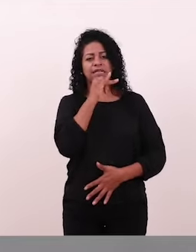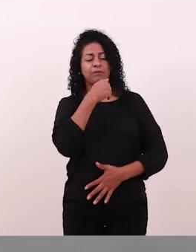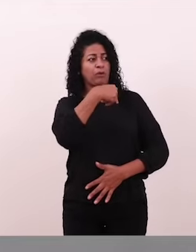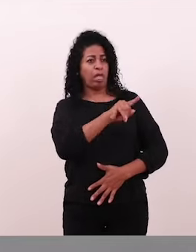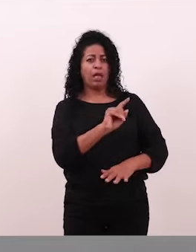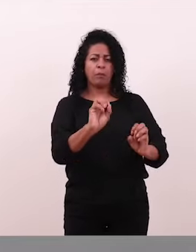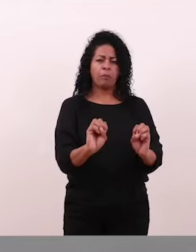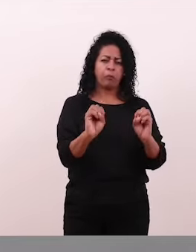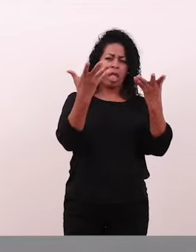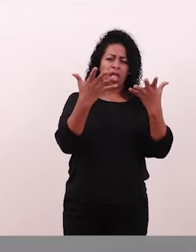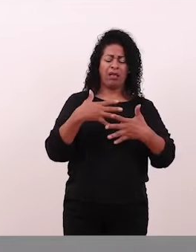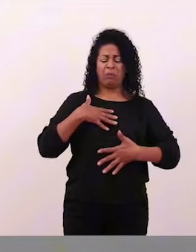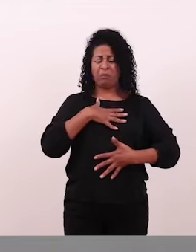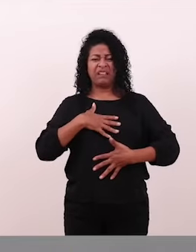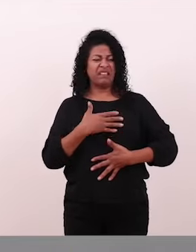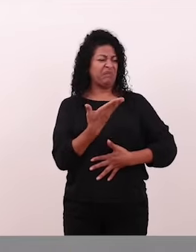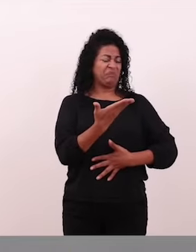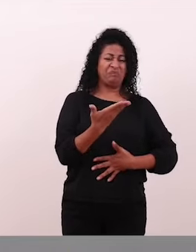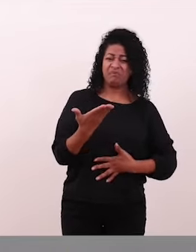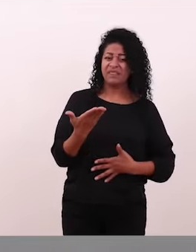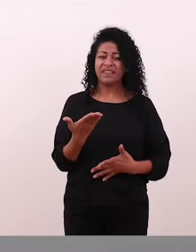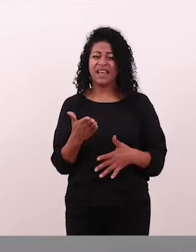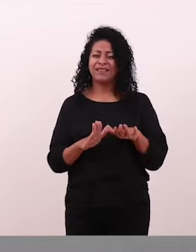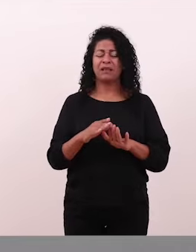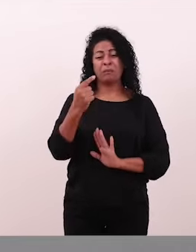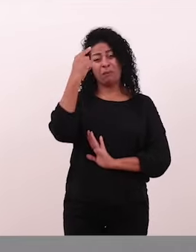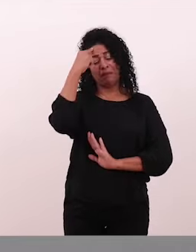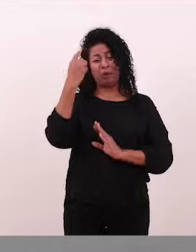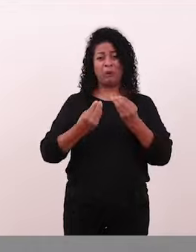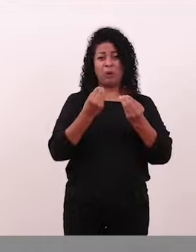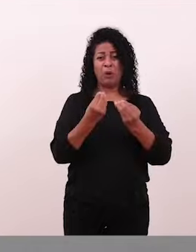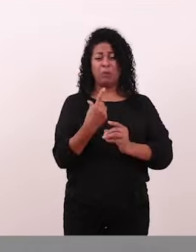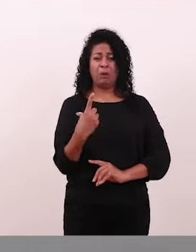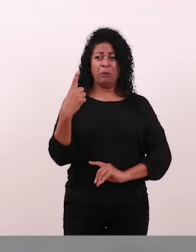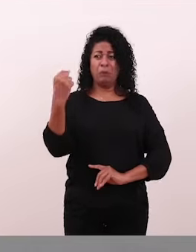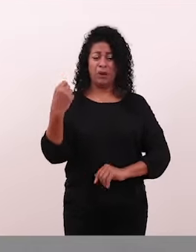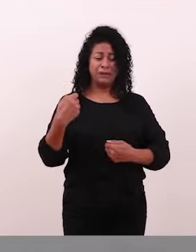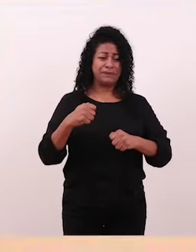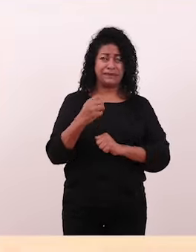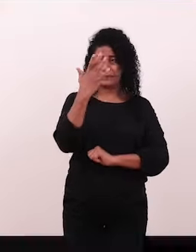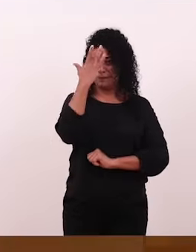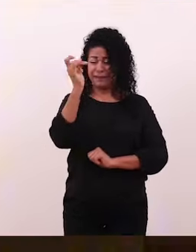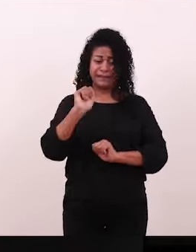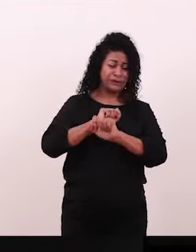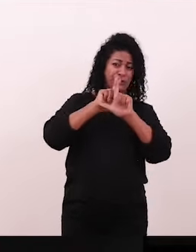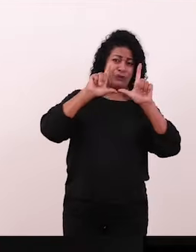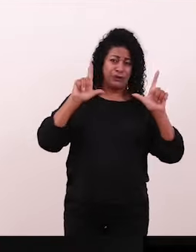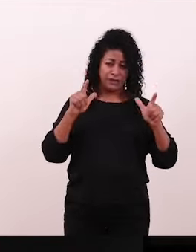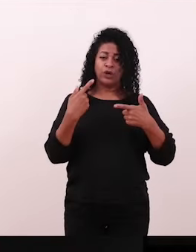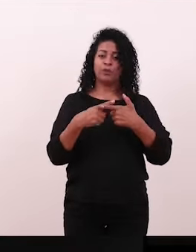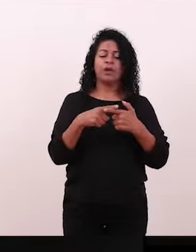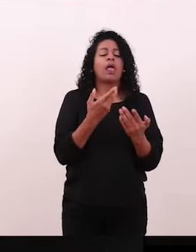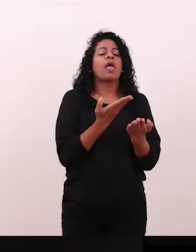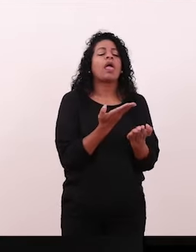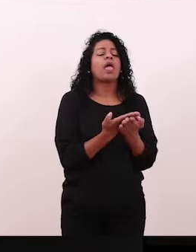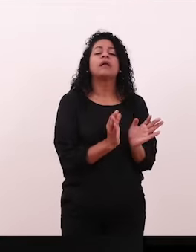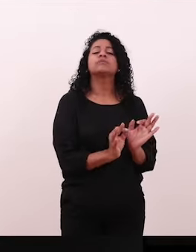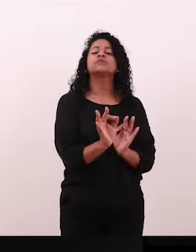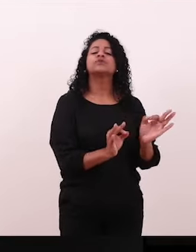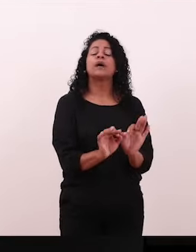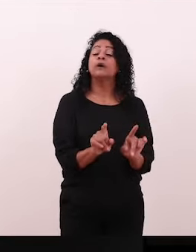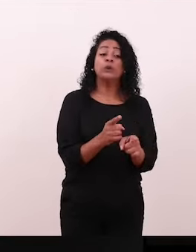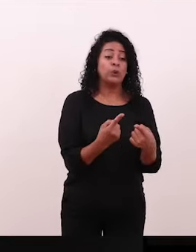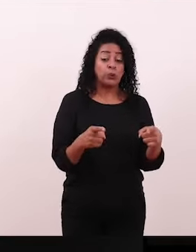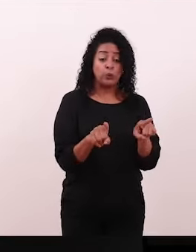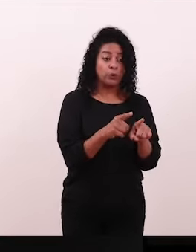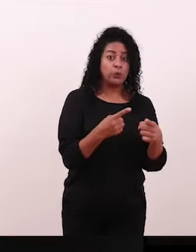Por exemplo, você vai em uma festa, você não tem prazer naquilo. Aliás, você está pensando que você tem que ir embora para acordar cedo, porque você tem que estudar, que você